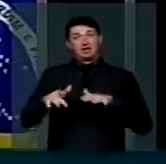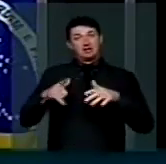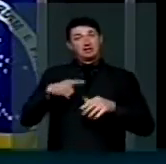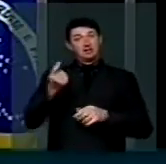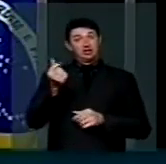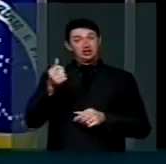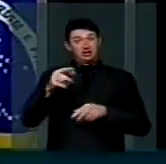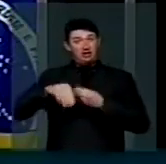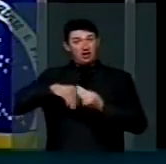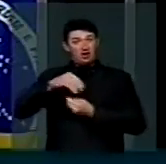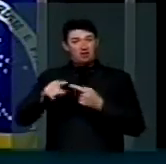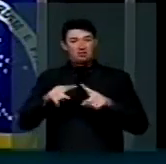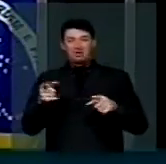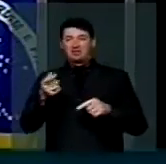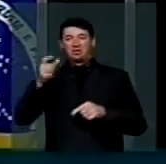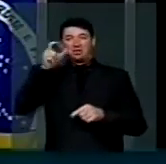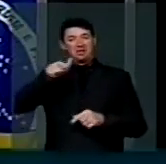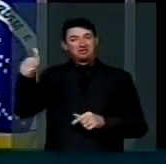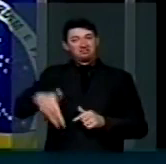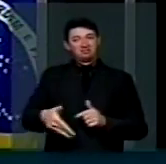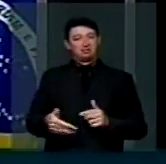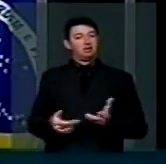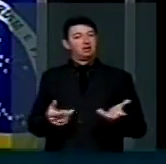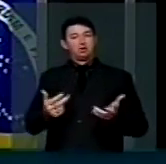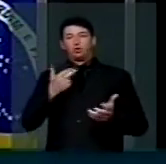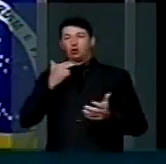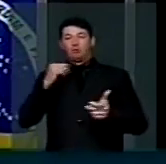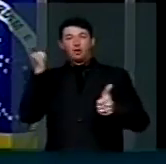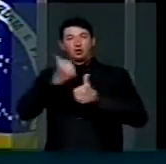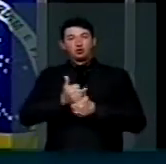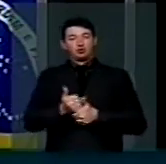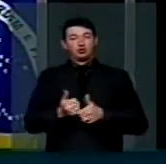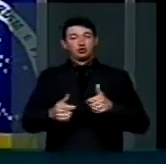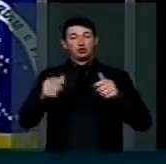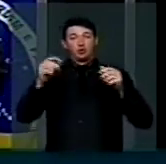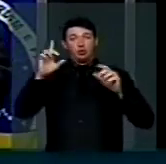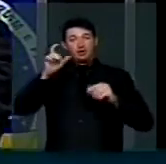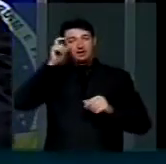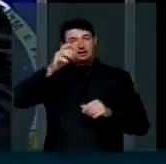cifrões, mas são interesses pequenos que não podem suplantar os interesses maiores da democracia. Muito obrigado.